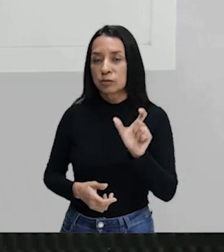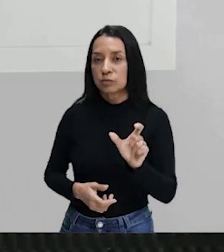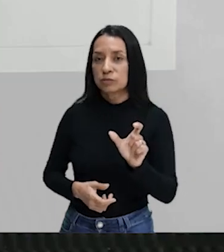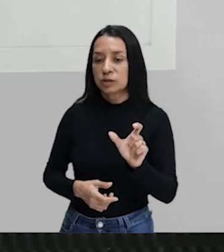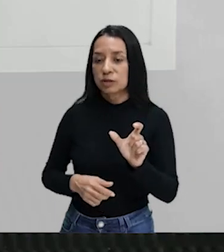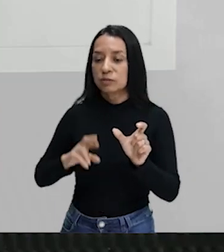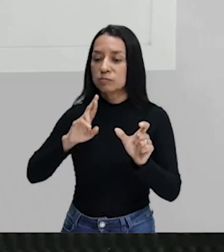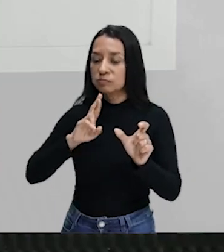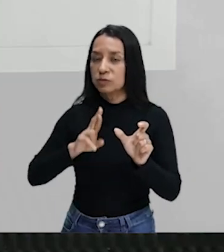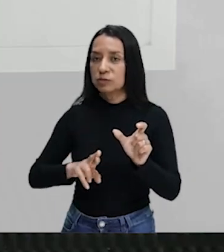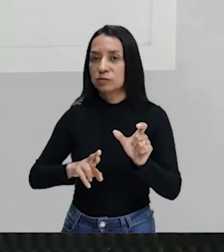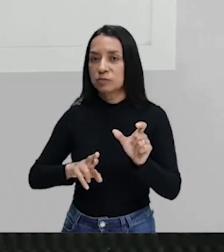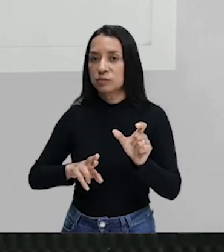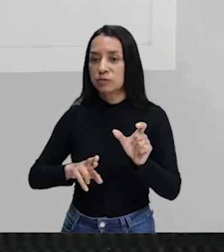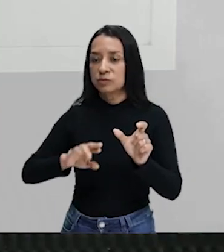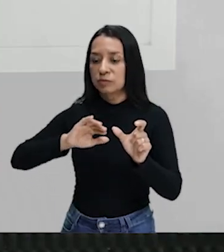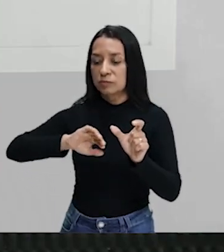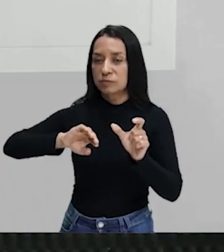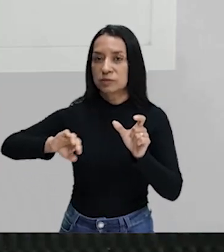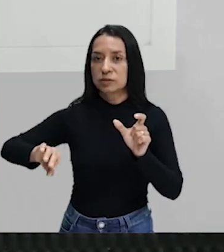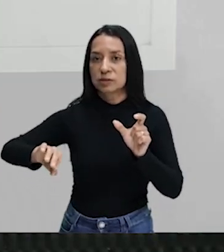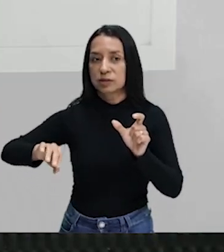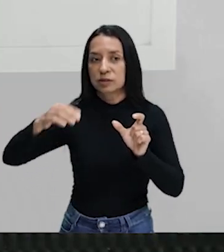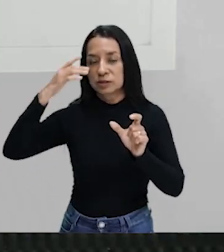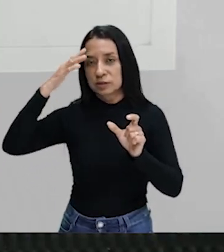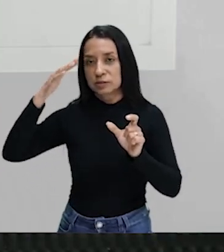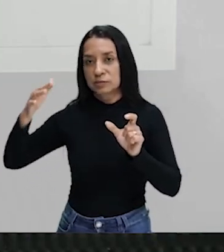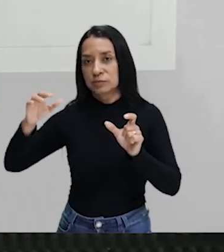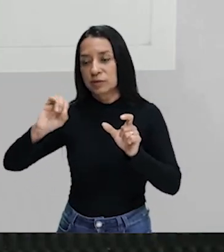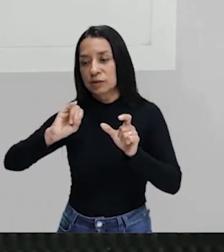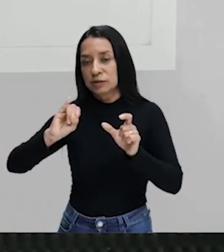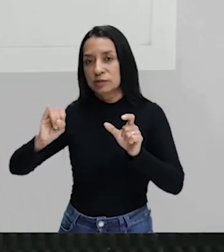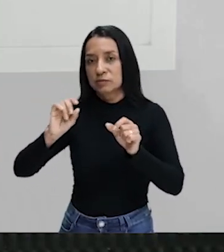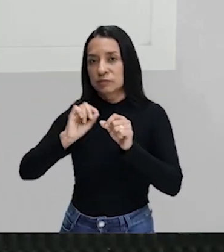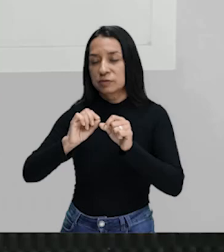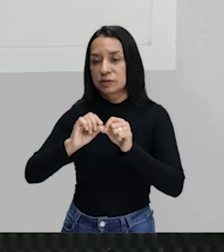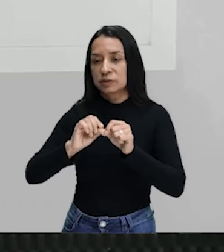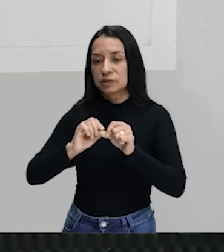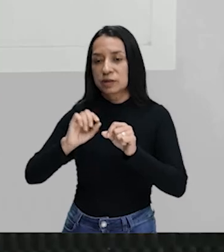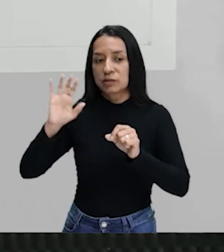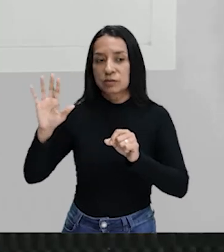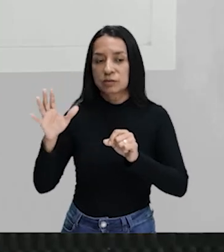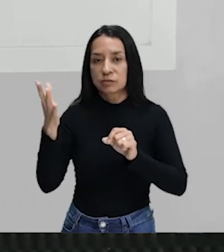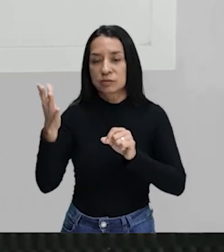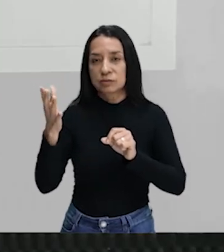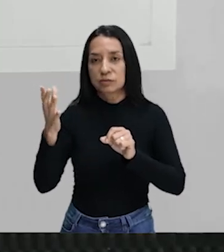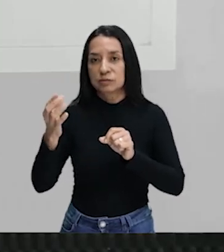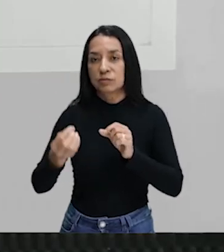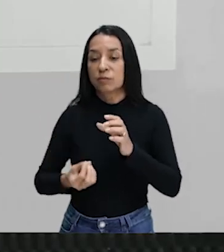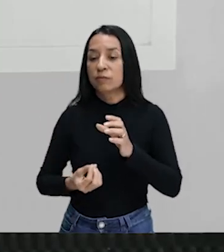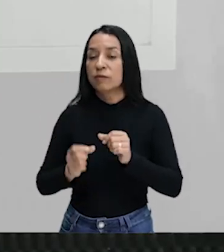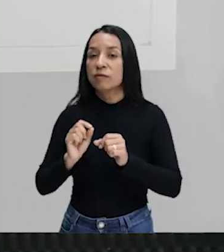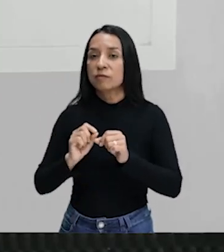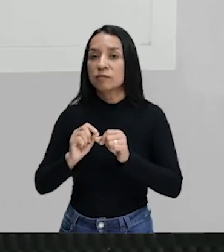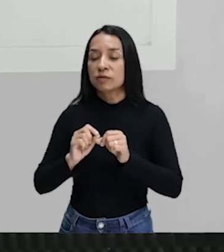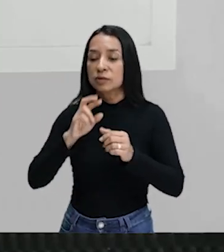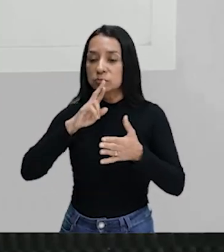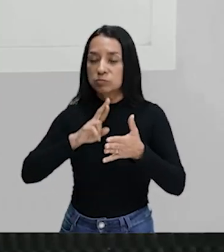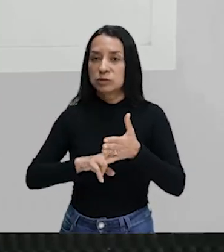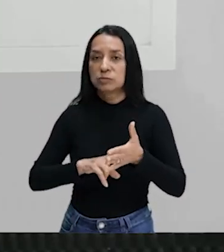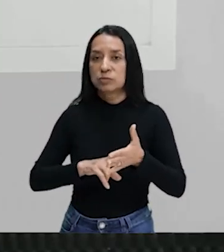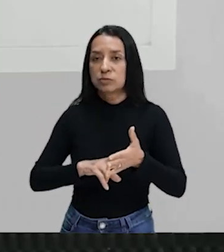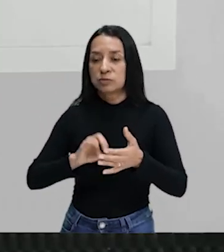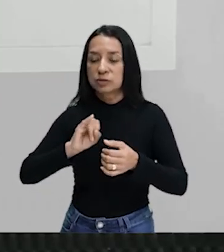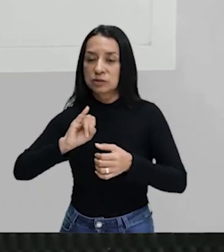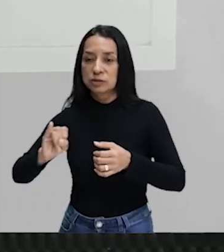deste raciocínio. Se eu vou agir, esta minha ação, ela produz consequências. Se eu